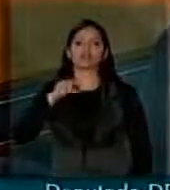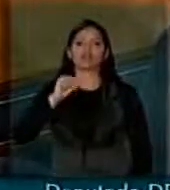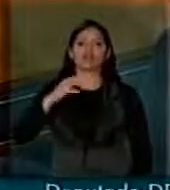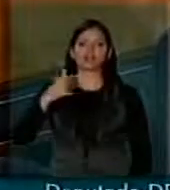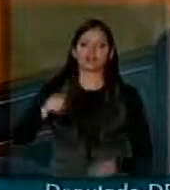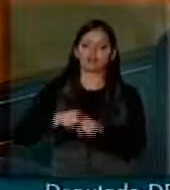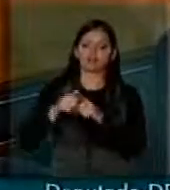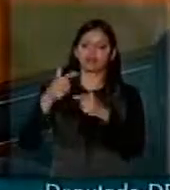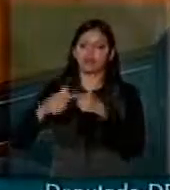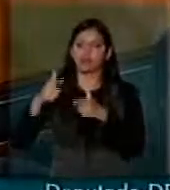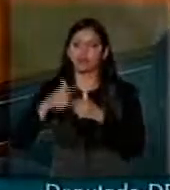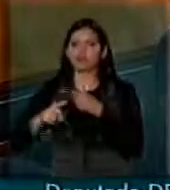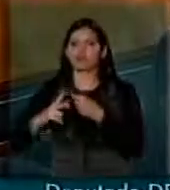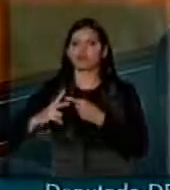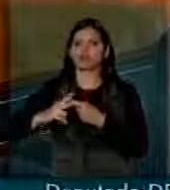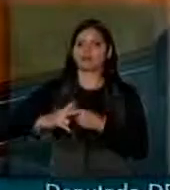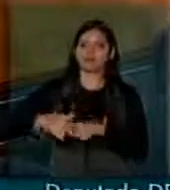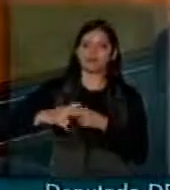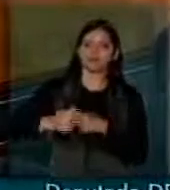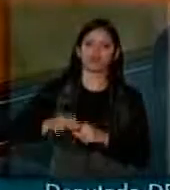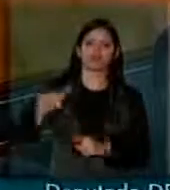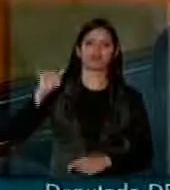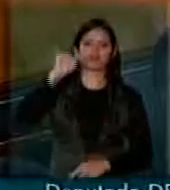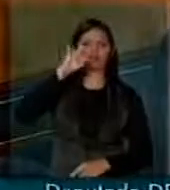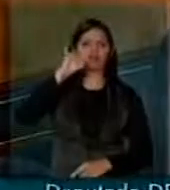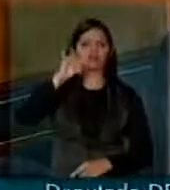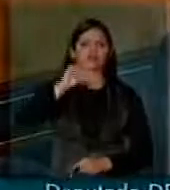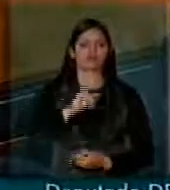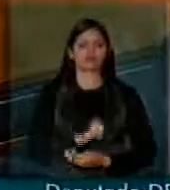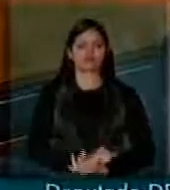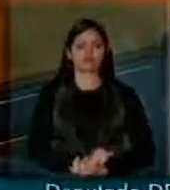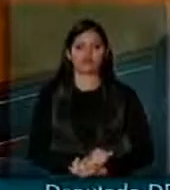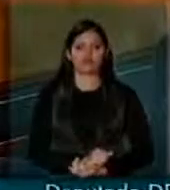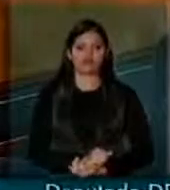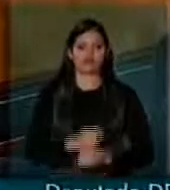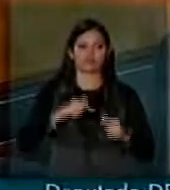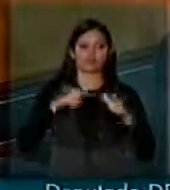mecânicos, enfim. Então, a minha colocação seria nesse sentido, né? Então,